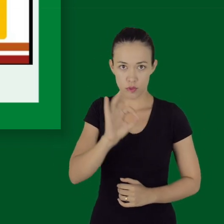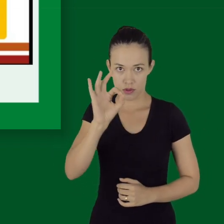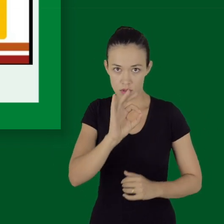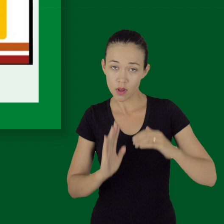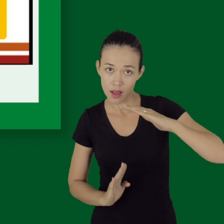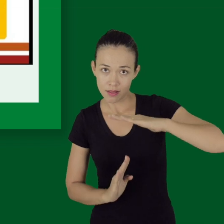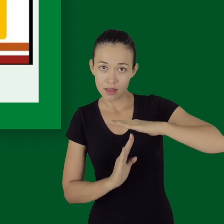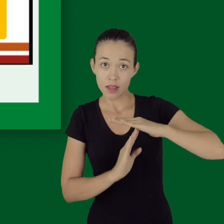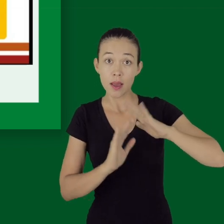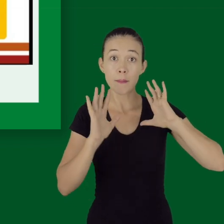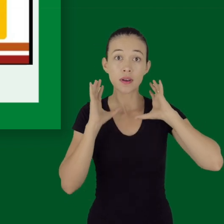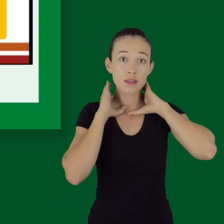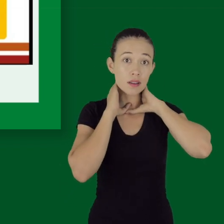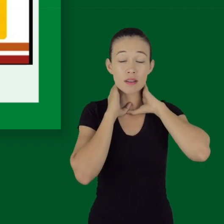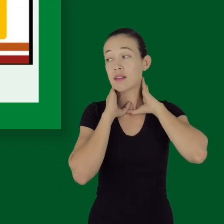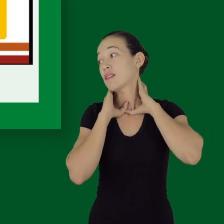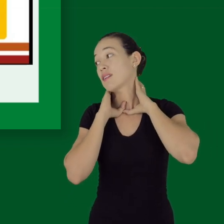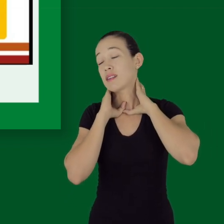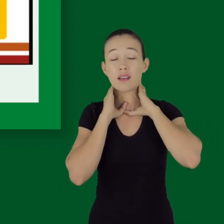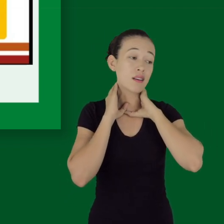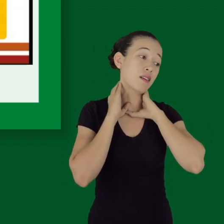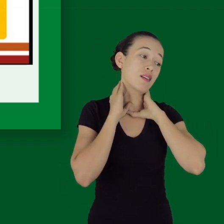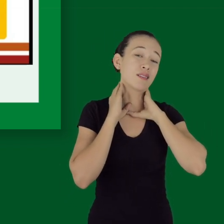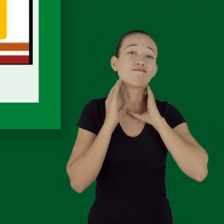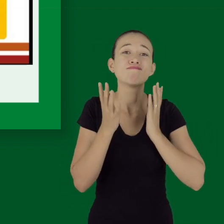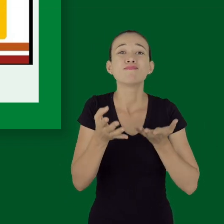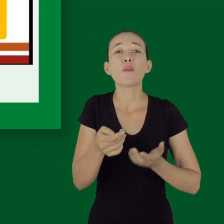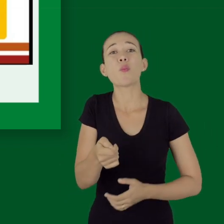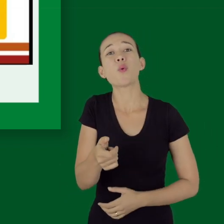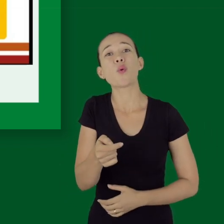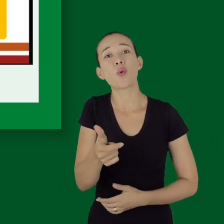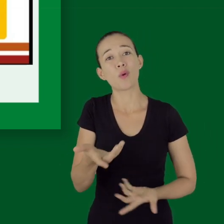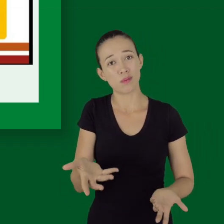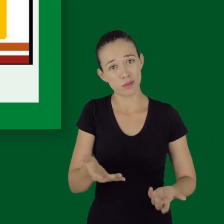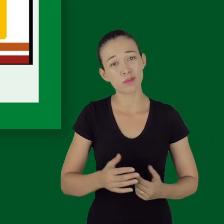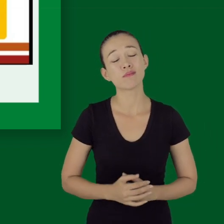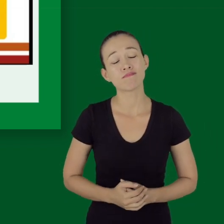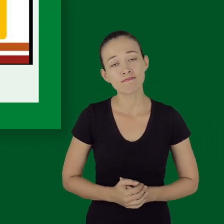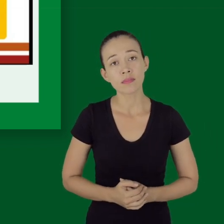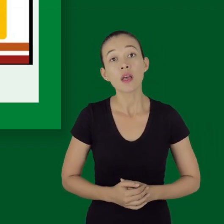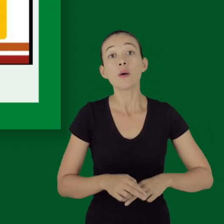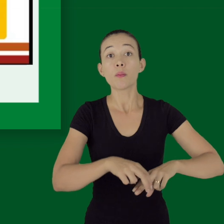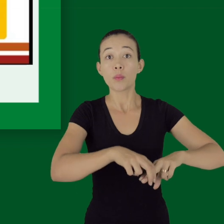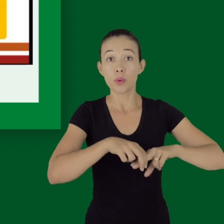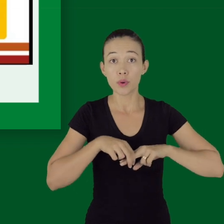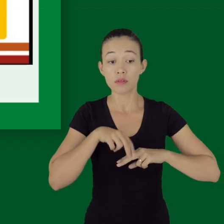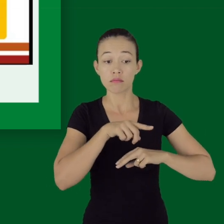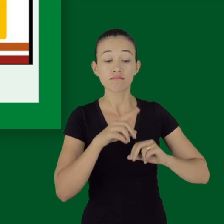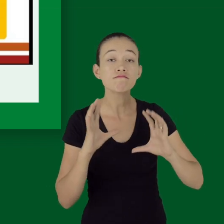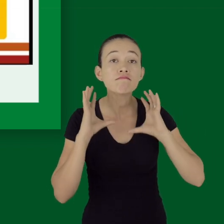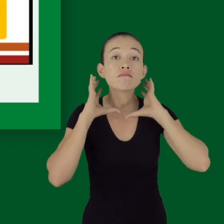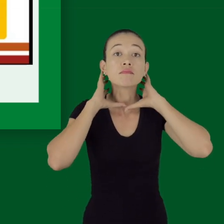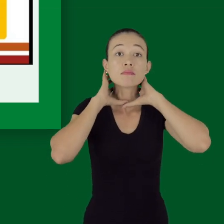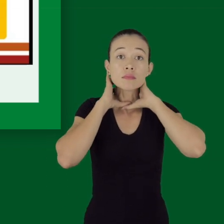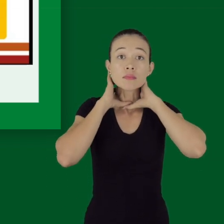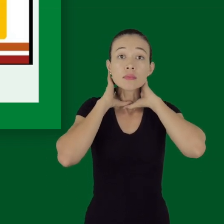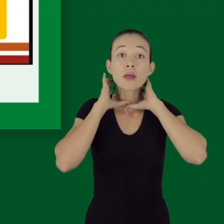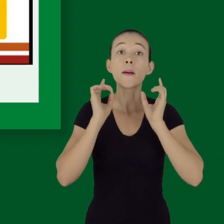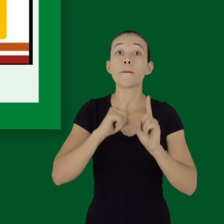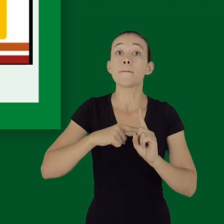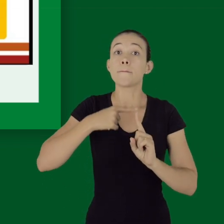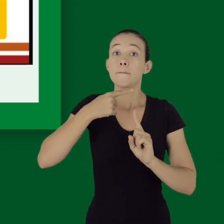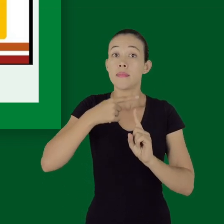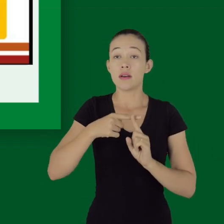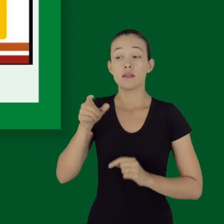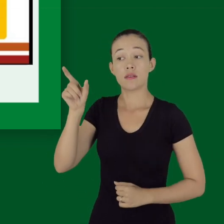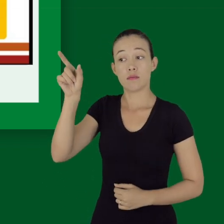só pode ficar sozinho junto com os blocos, né, aqueles estabilizadores de cabeça fixados, com tirante de cabeça e tirante de